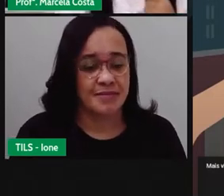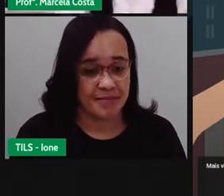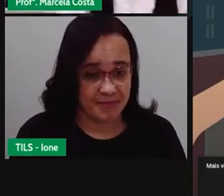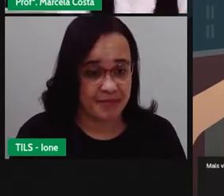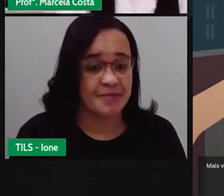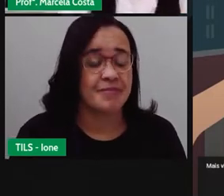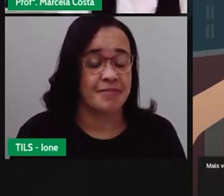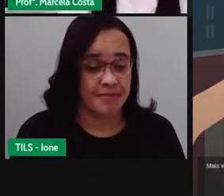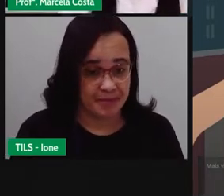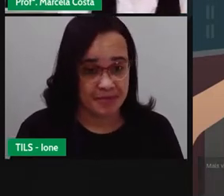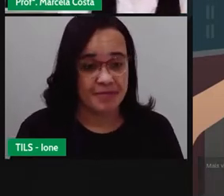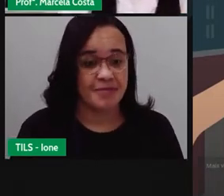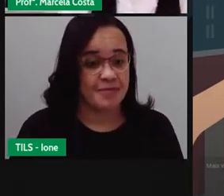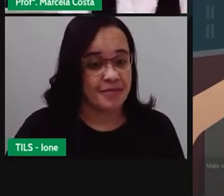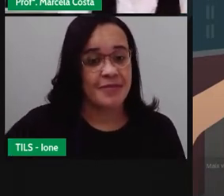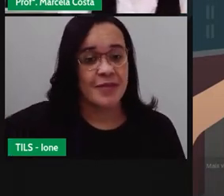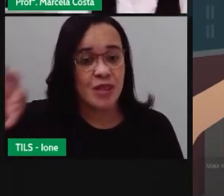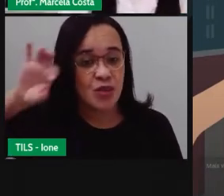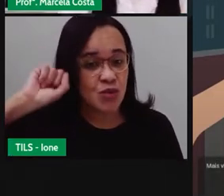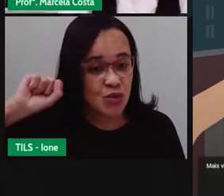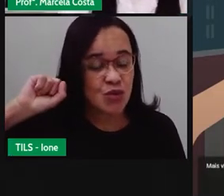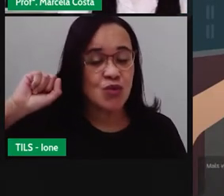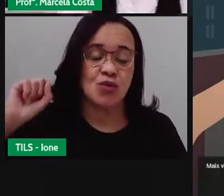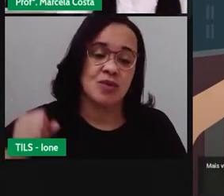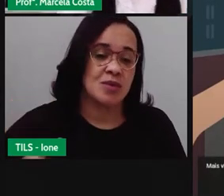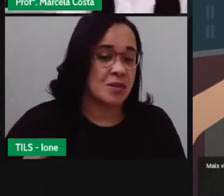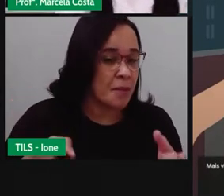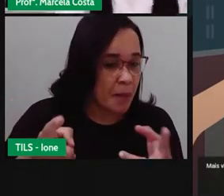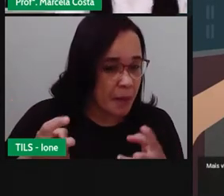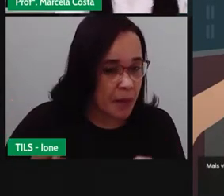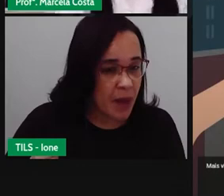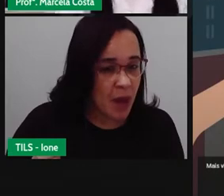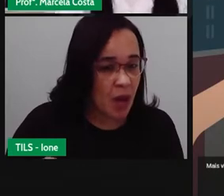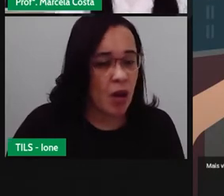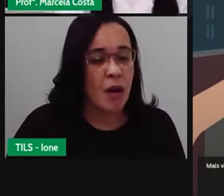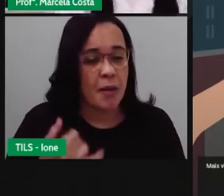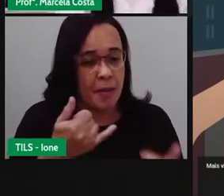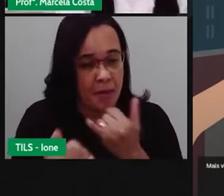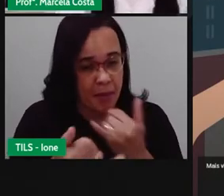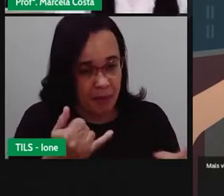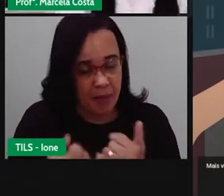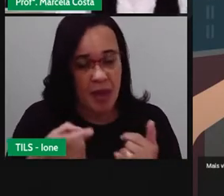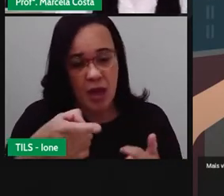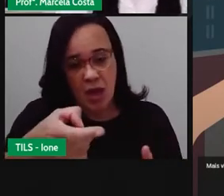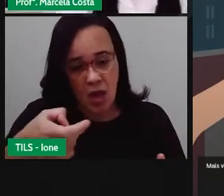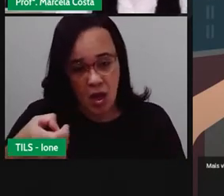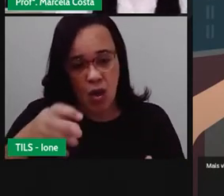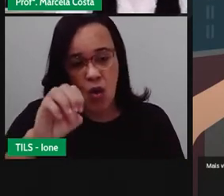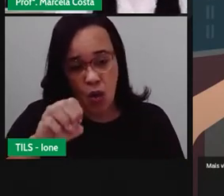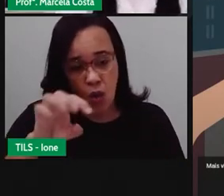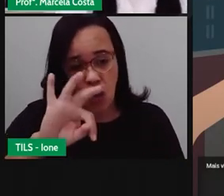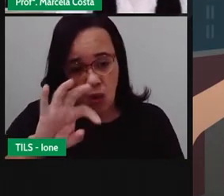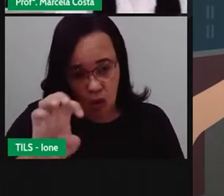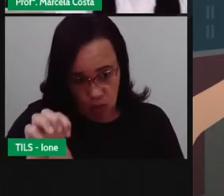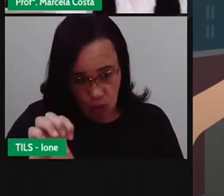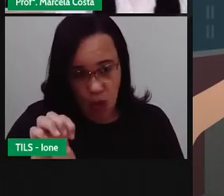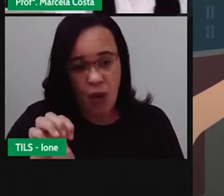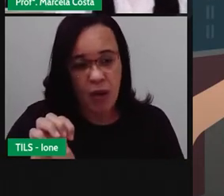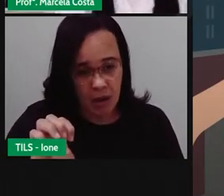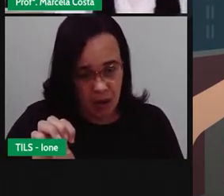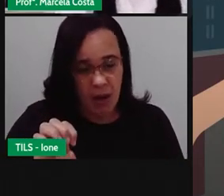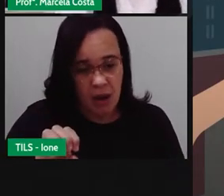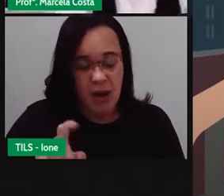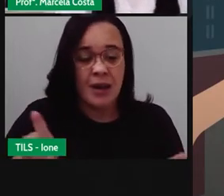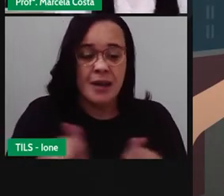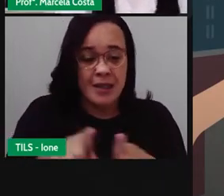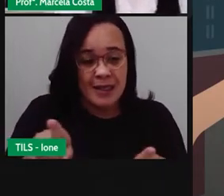É um som que a gente vai ver aí tanto no shot quanto no baião. Sanfona.